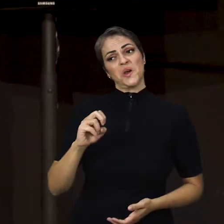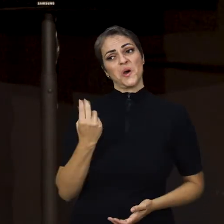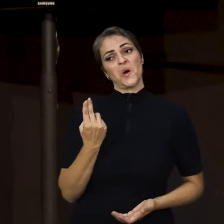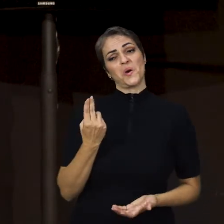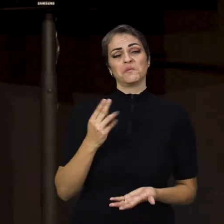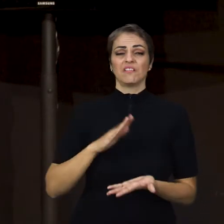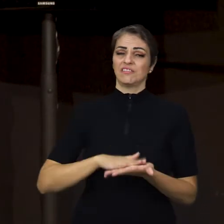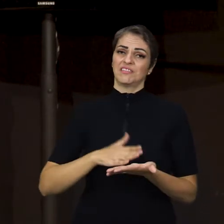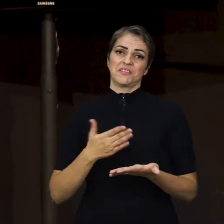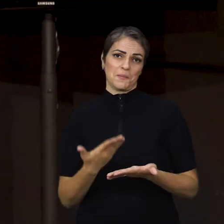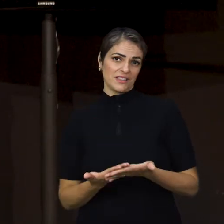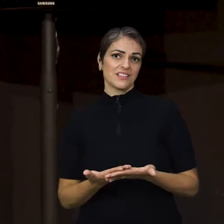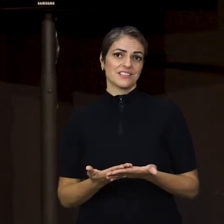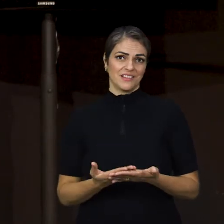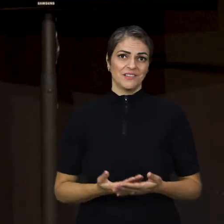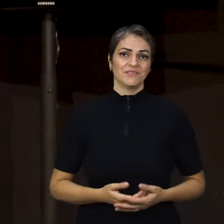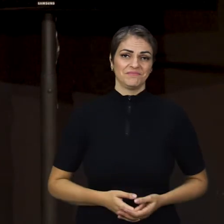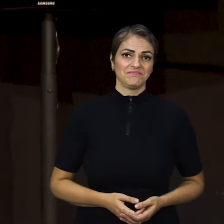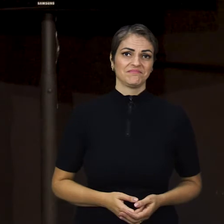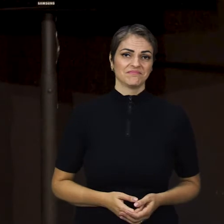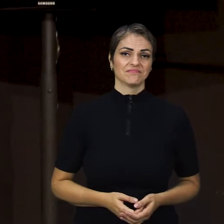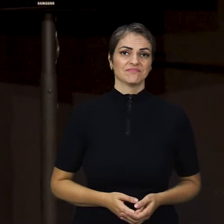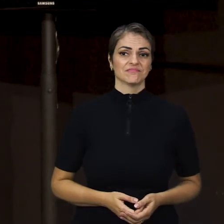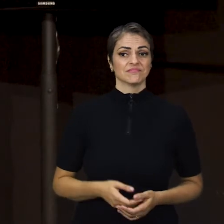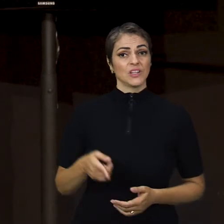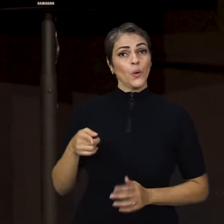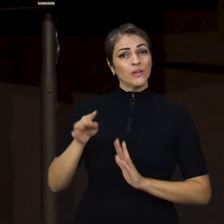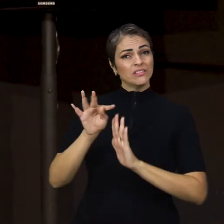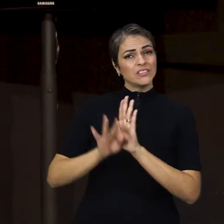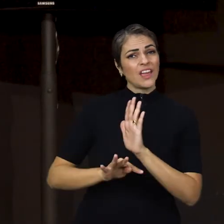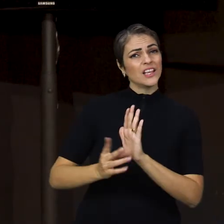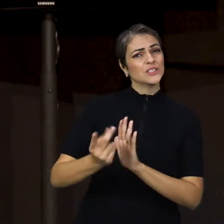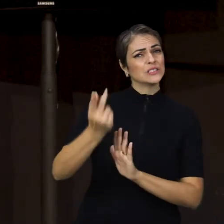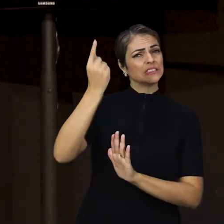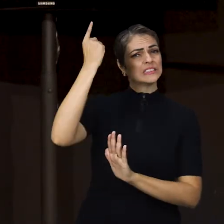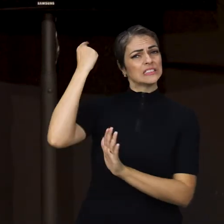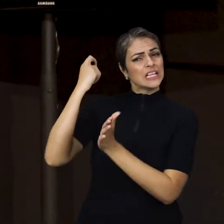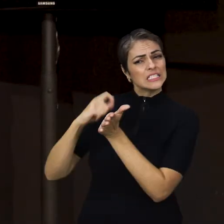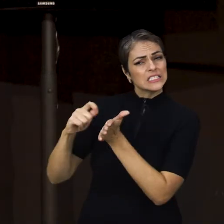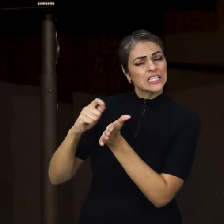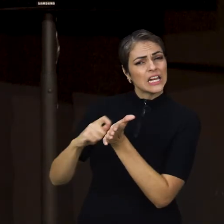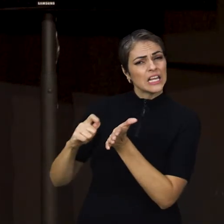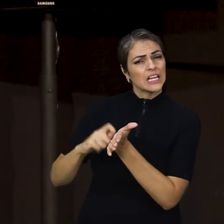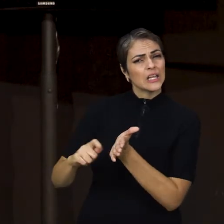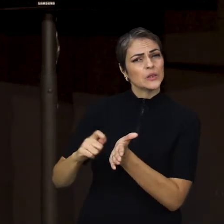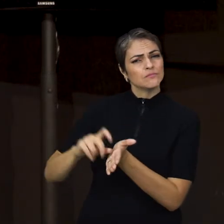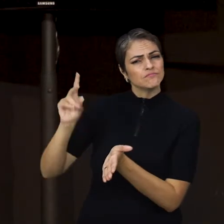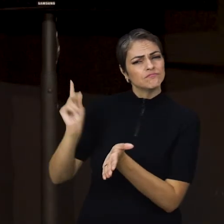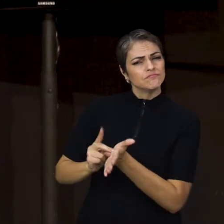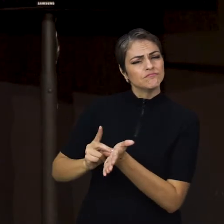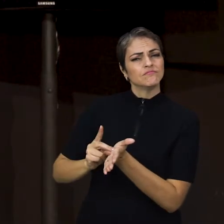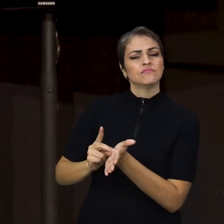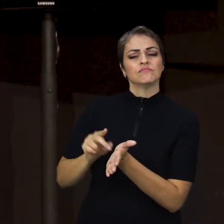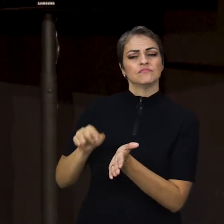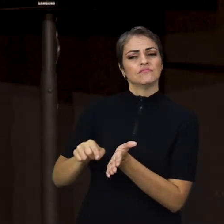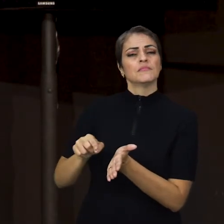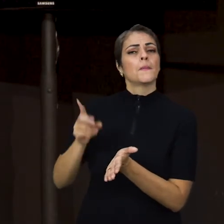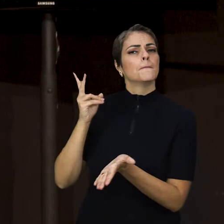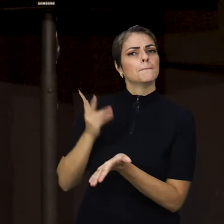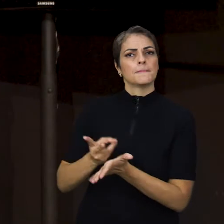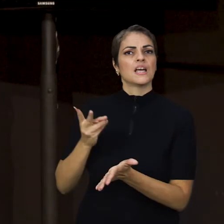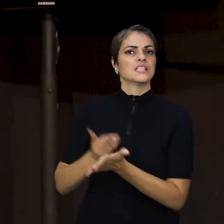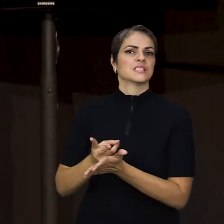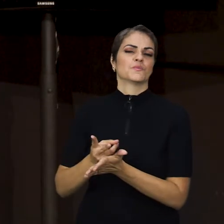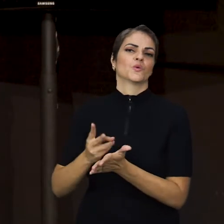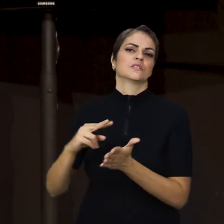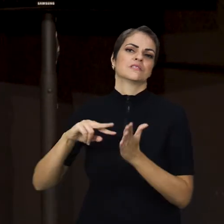mesmo, em que o texto original ganha um significado, ele mantém o seu significado, melhor dizendo,